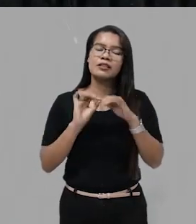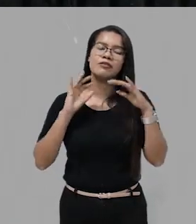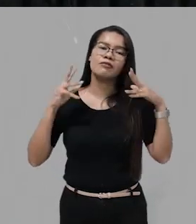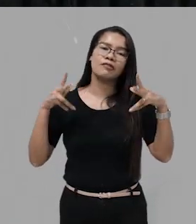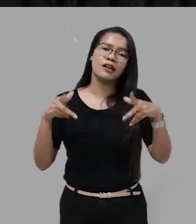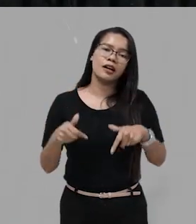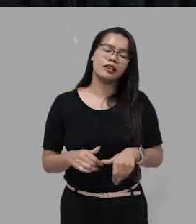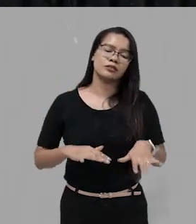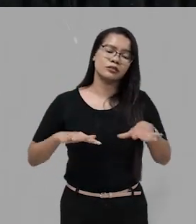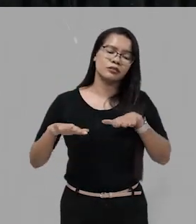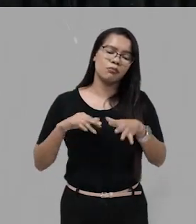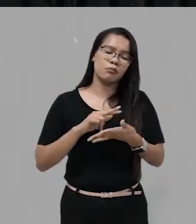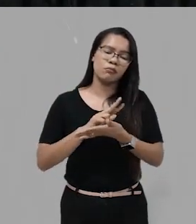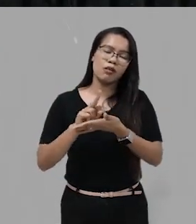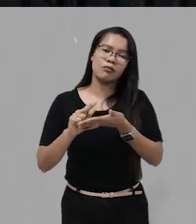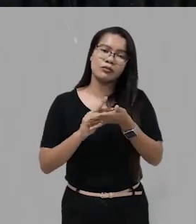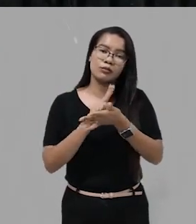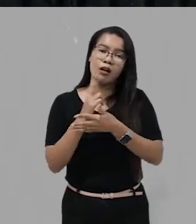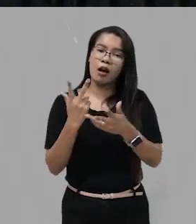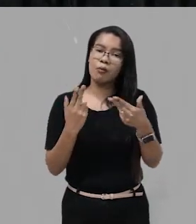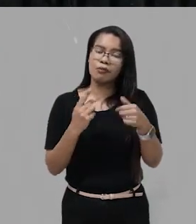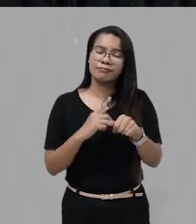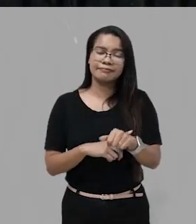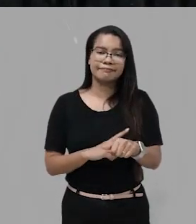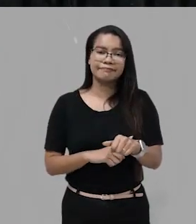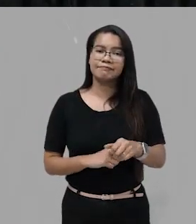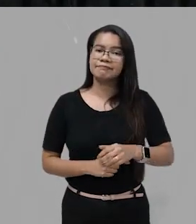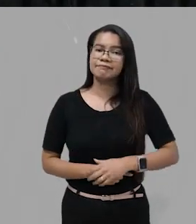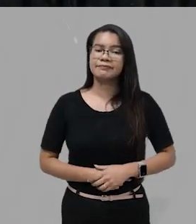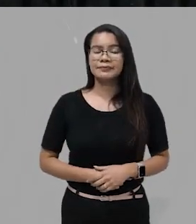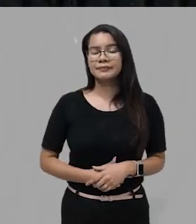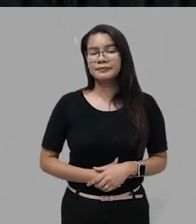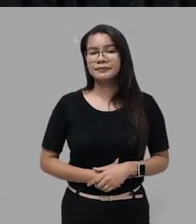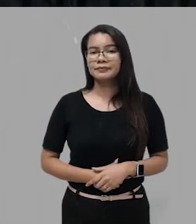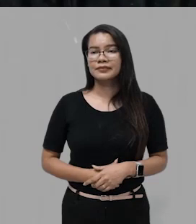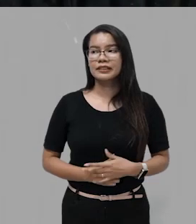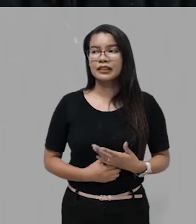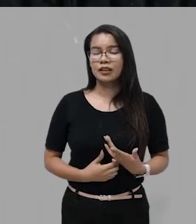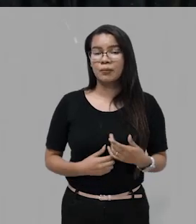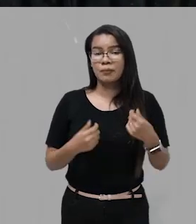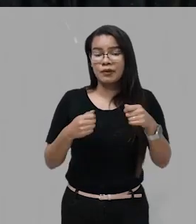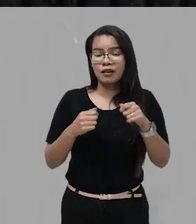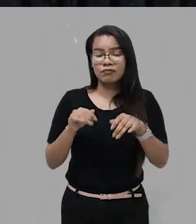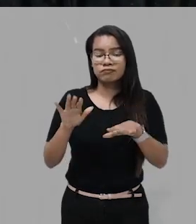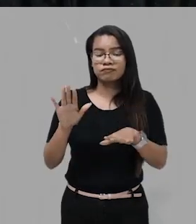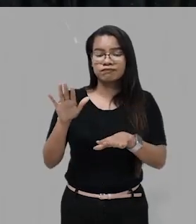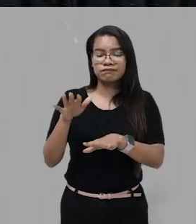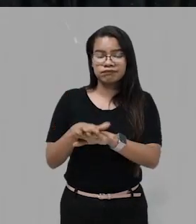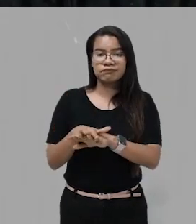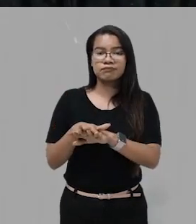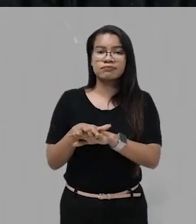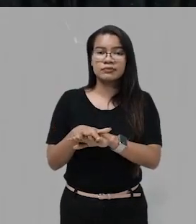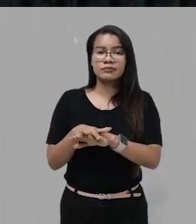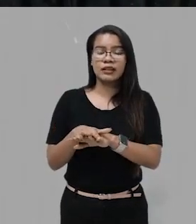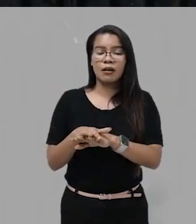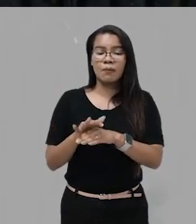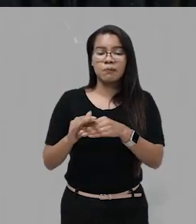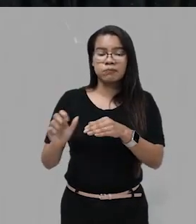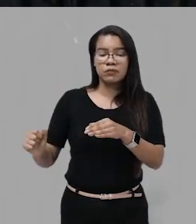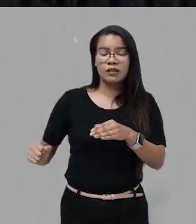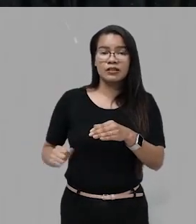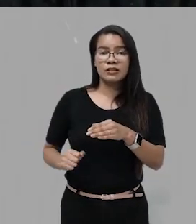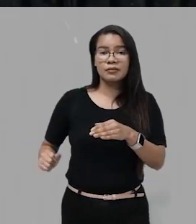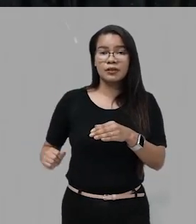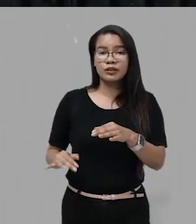de movimentos ali ao mesmo tempo. Ele tem que botar o pé na embreagem, passar a